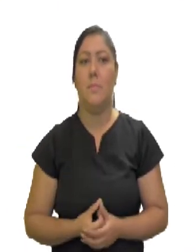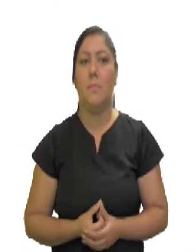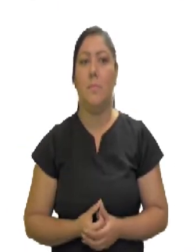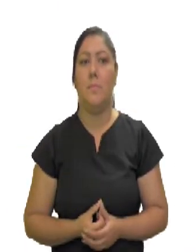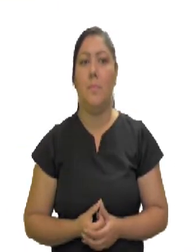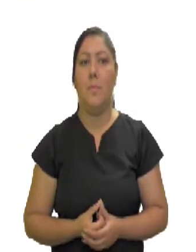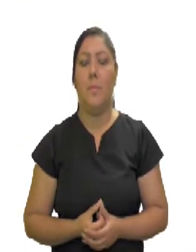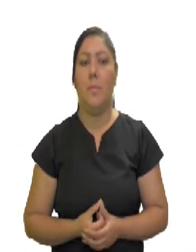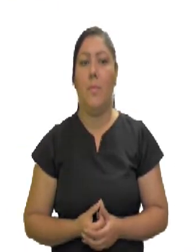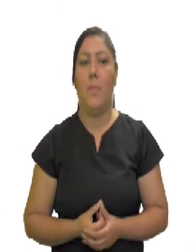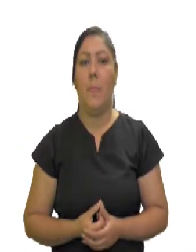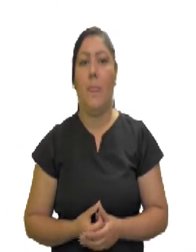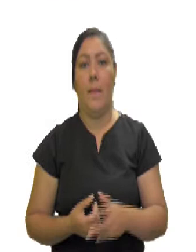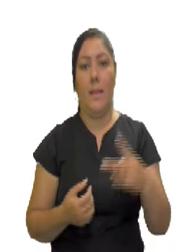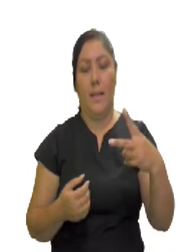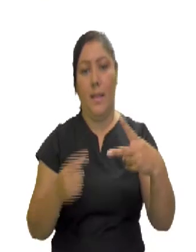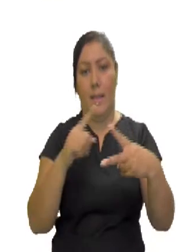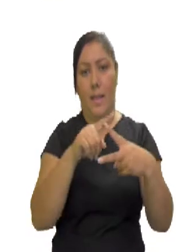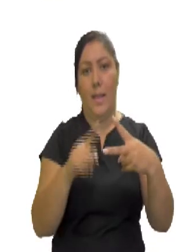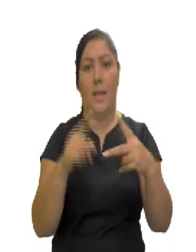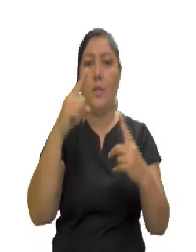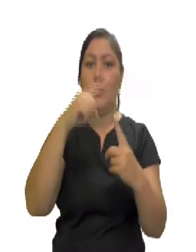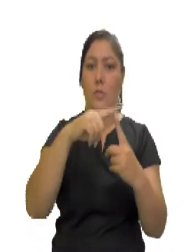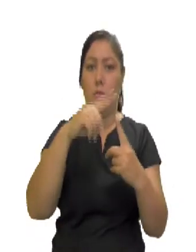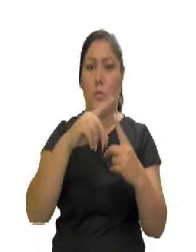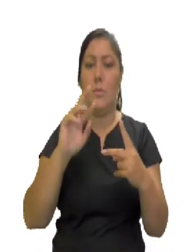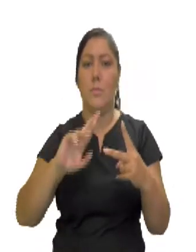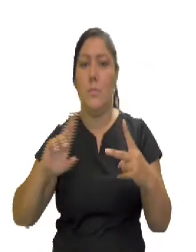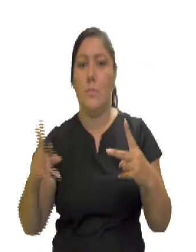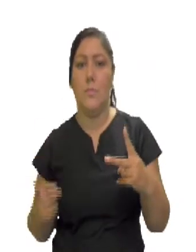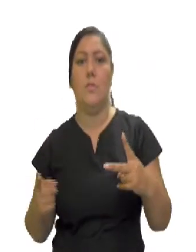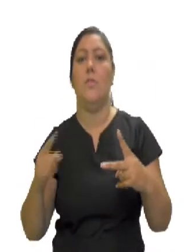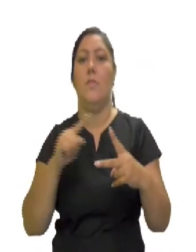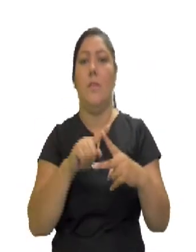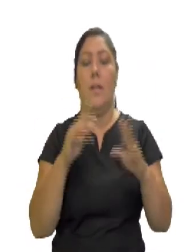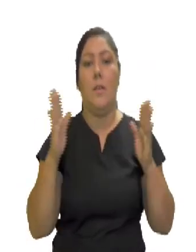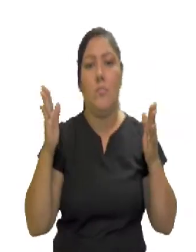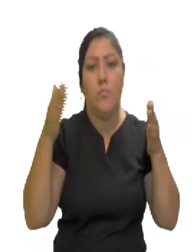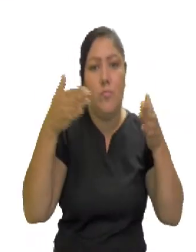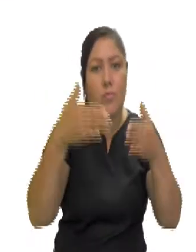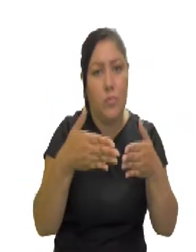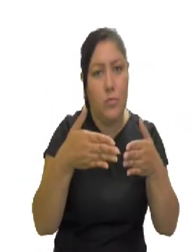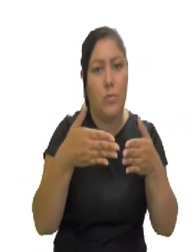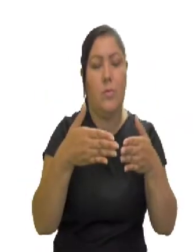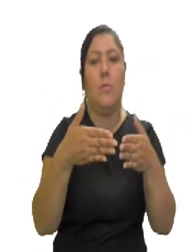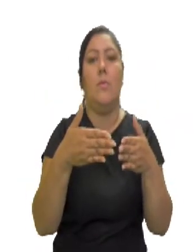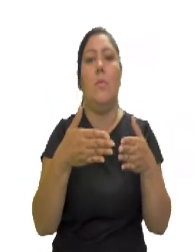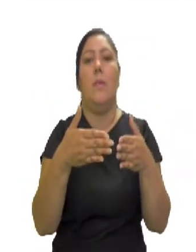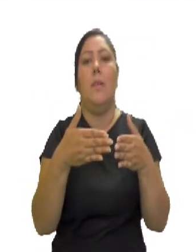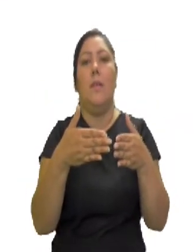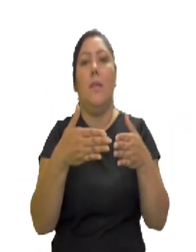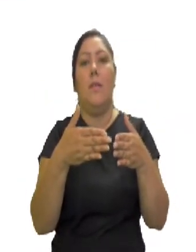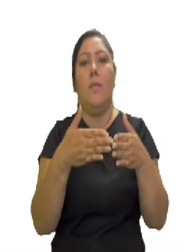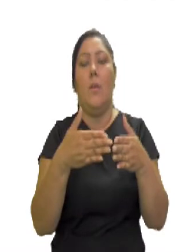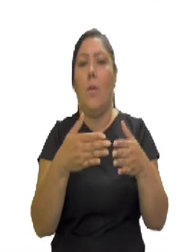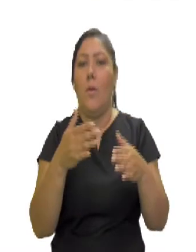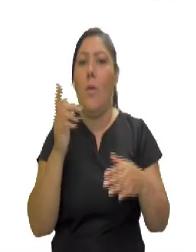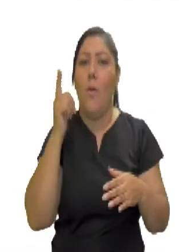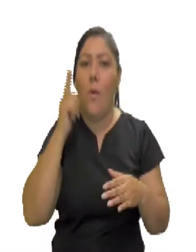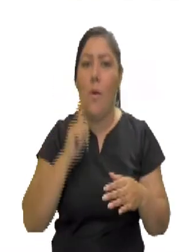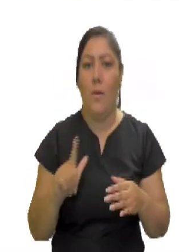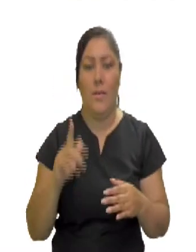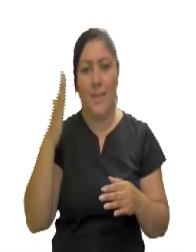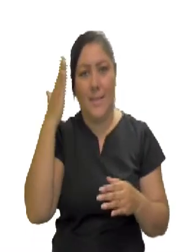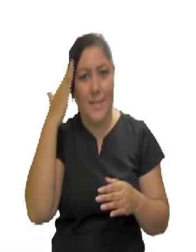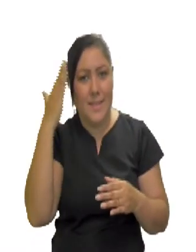e o indeterminado. O menino, o artigo o, é um artigo determinado, ele está determinando que